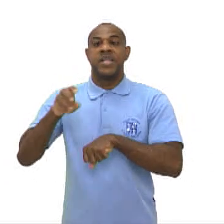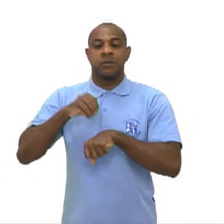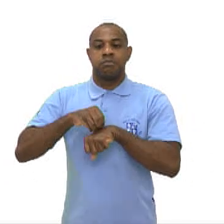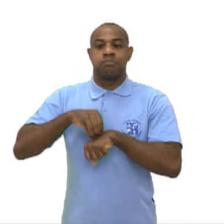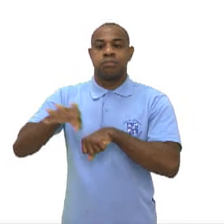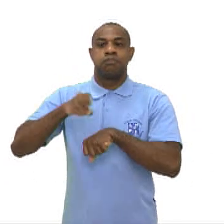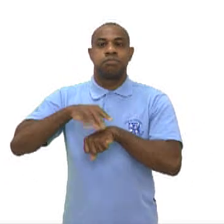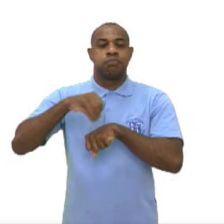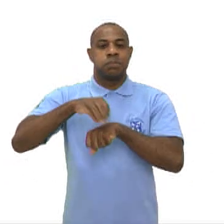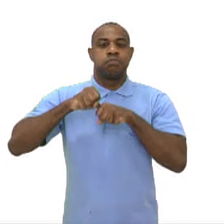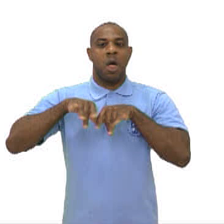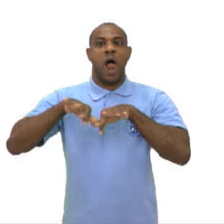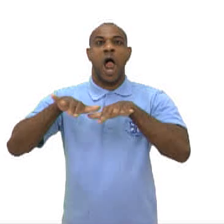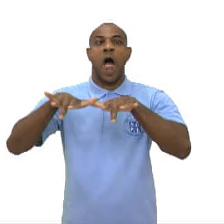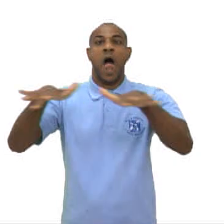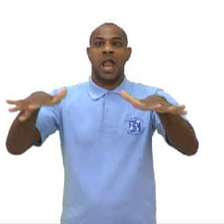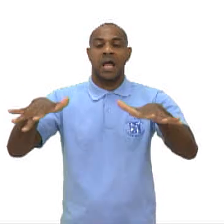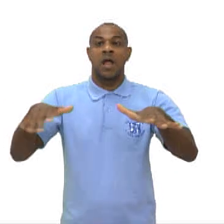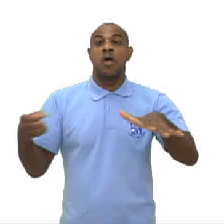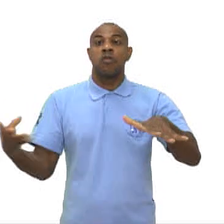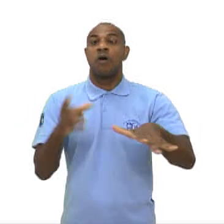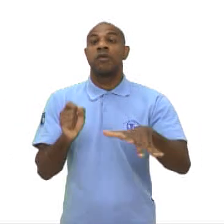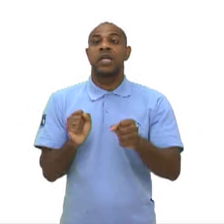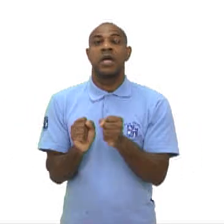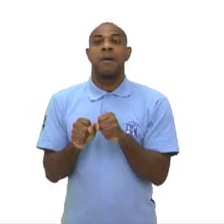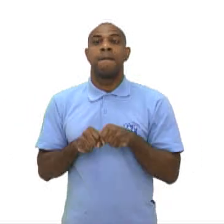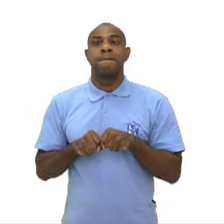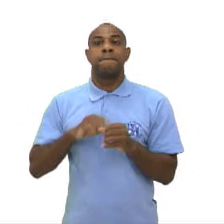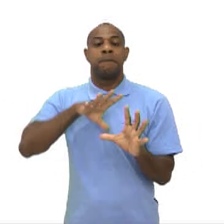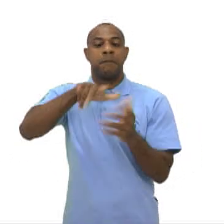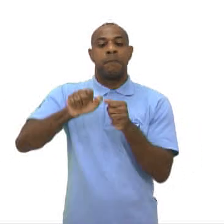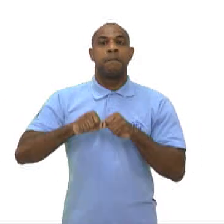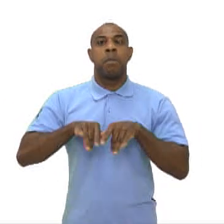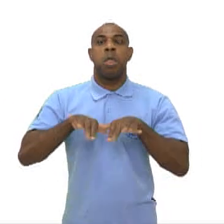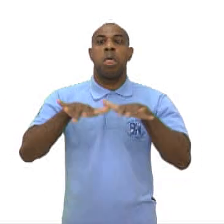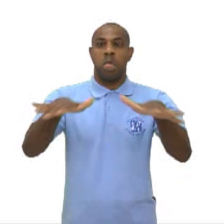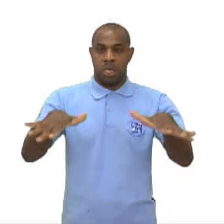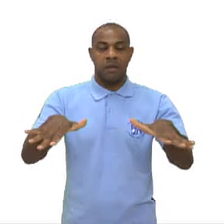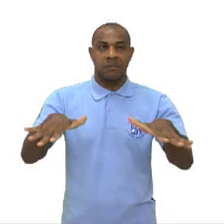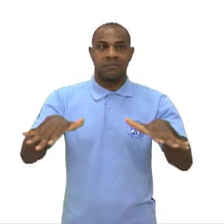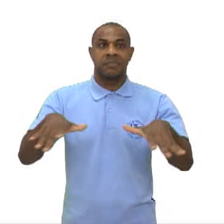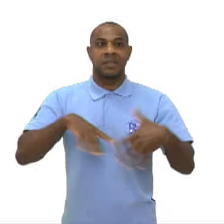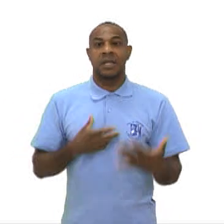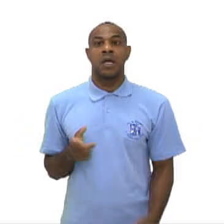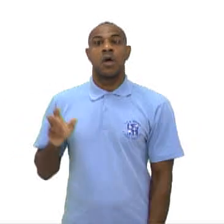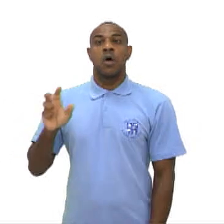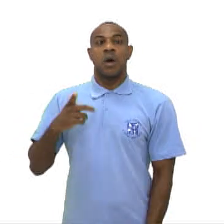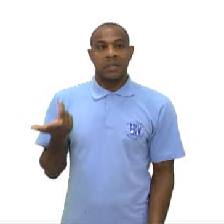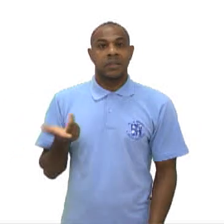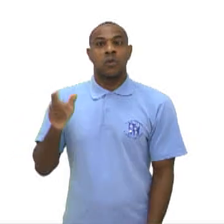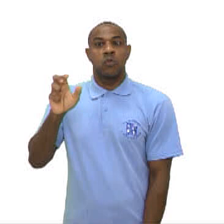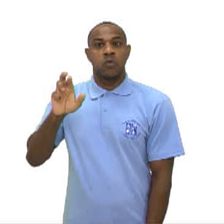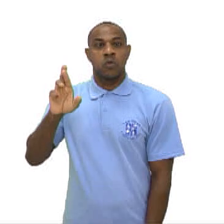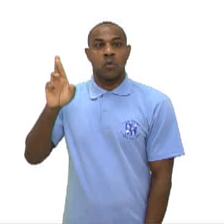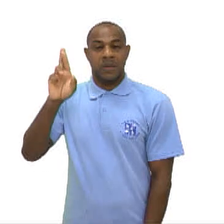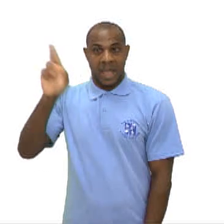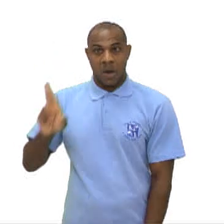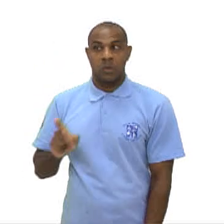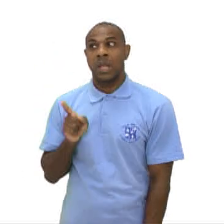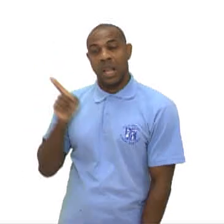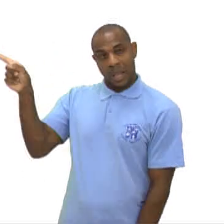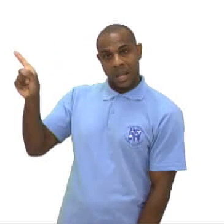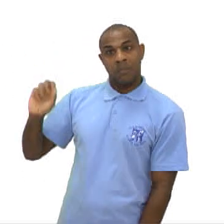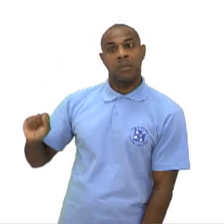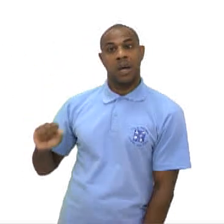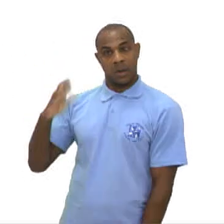Um susto semelhante aconteceu no mês passado, na península de Yamal, no norte da Rússia, quando o degelo liberou um mortal vírus antrax,